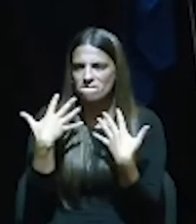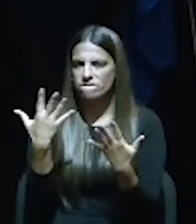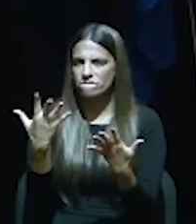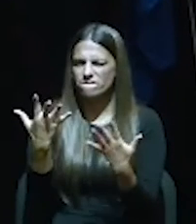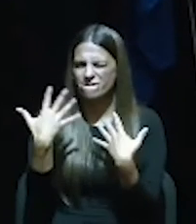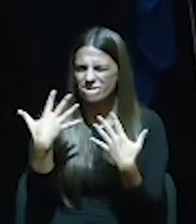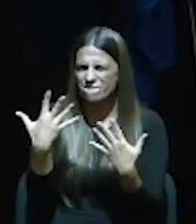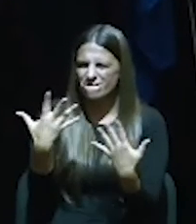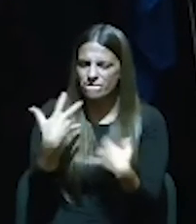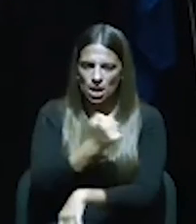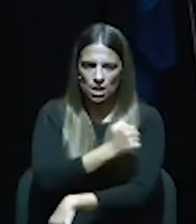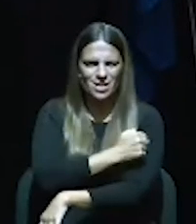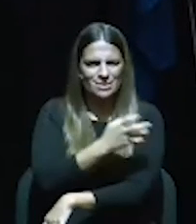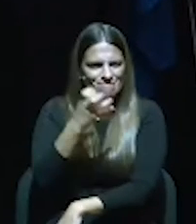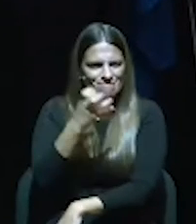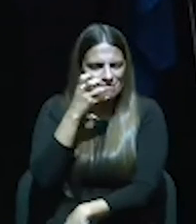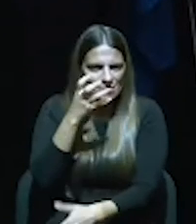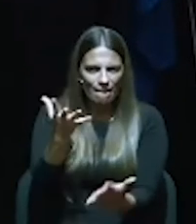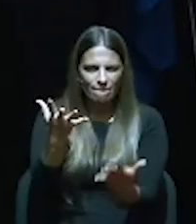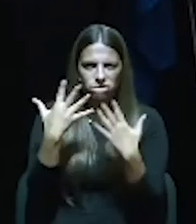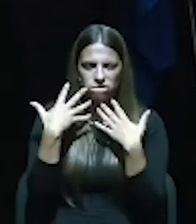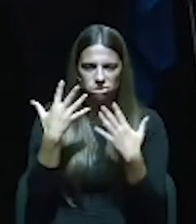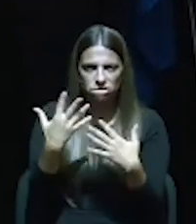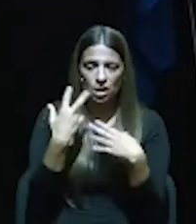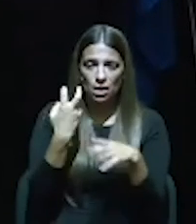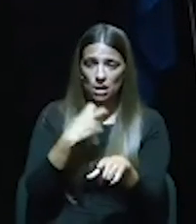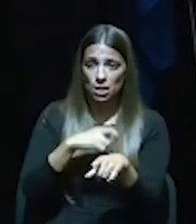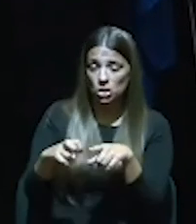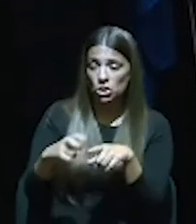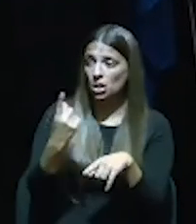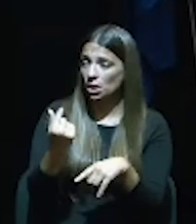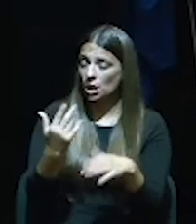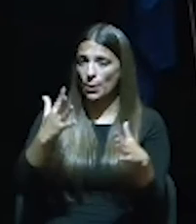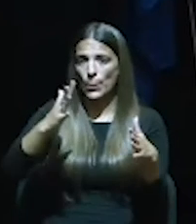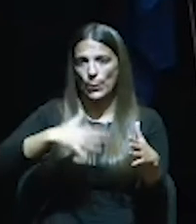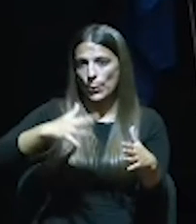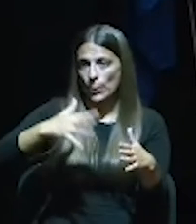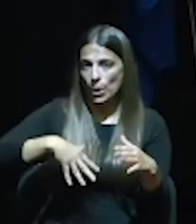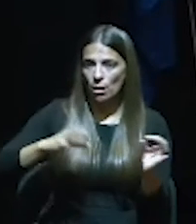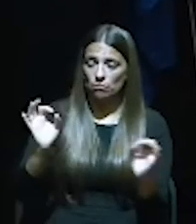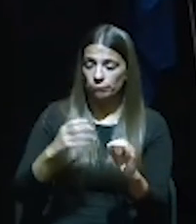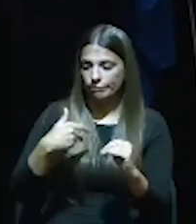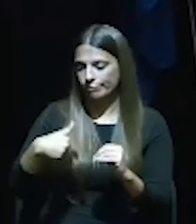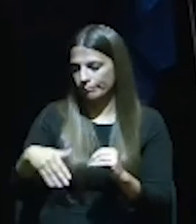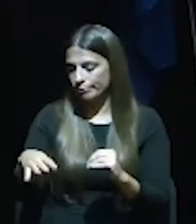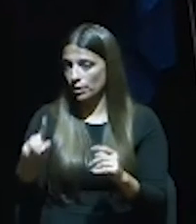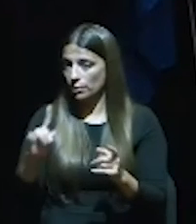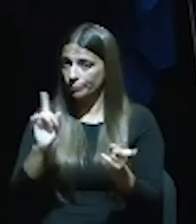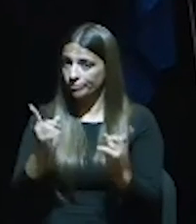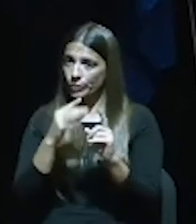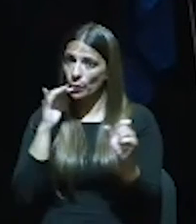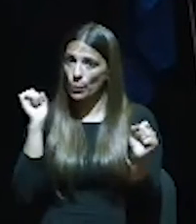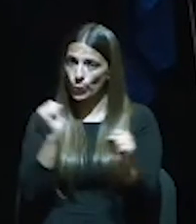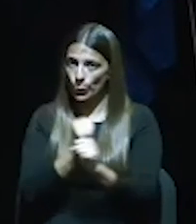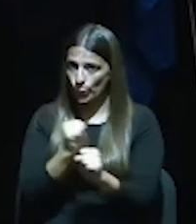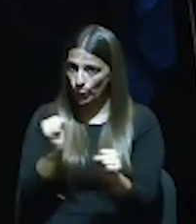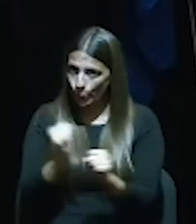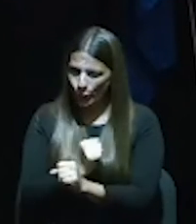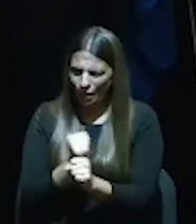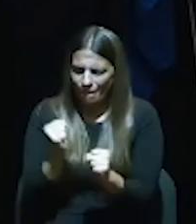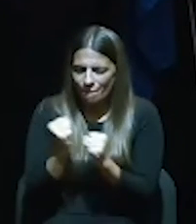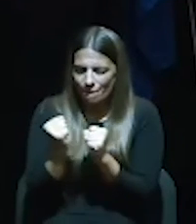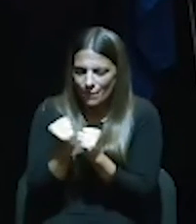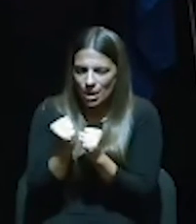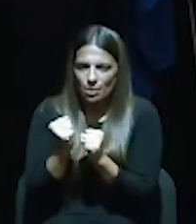casas que aquecem demasiado e sem forma, energia ou dinheiro para as arrefecer, aproxima-se agora o inverno e passa-se muito frio